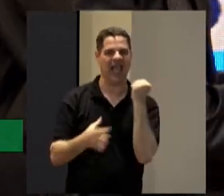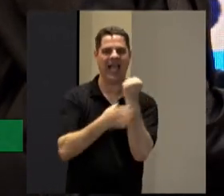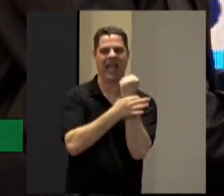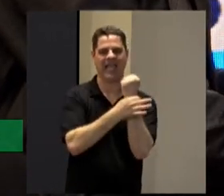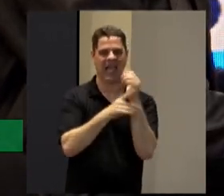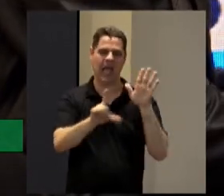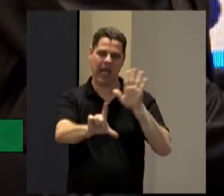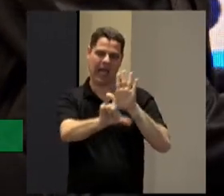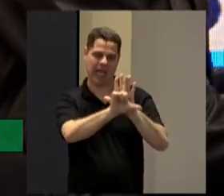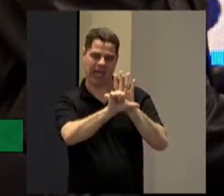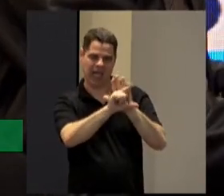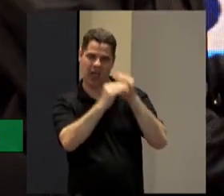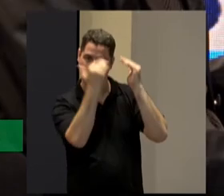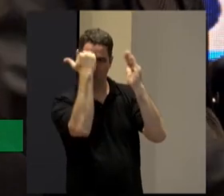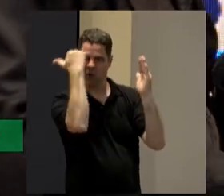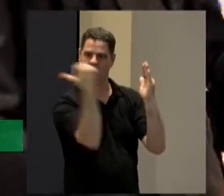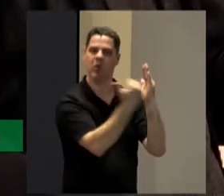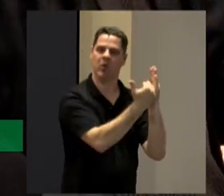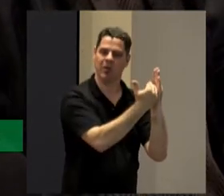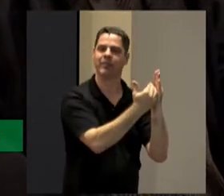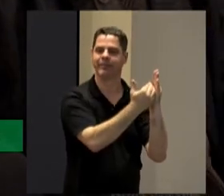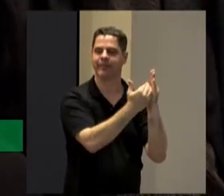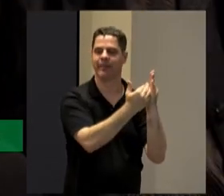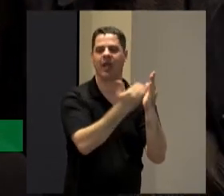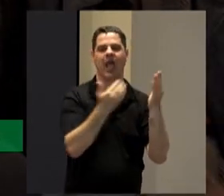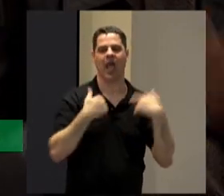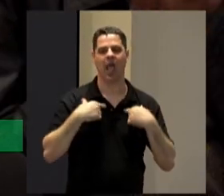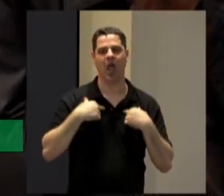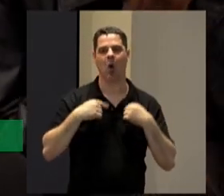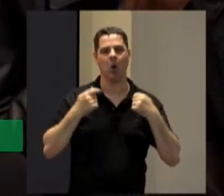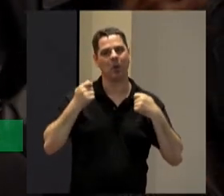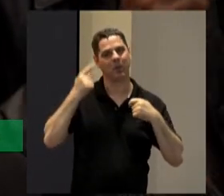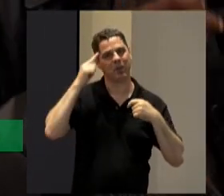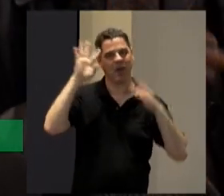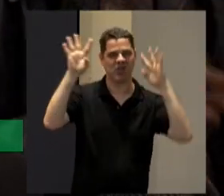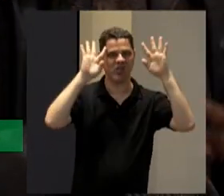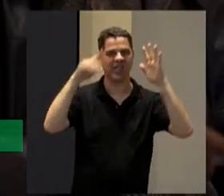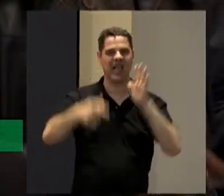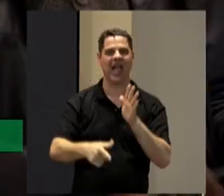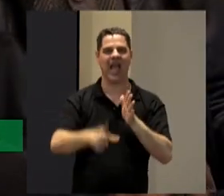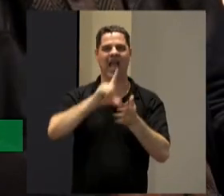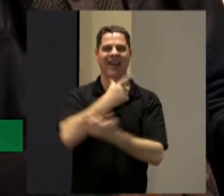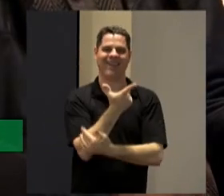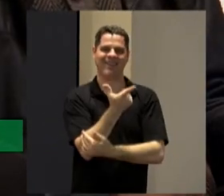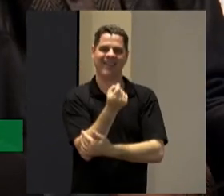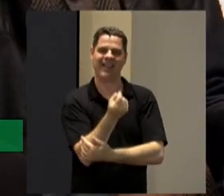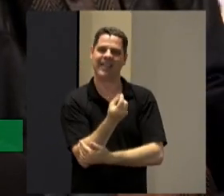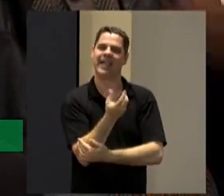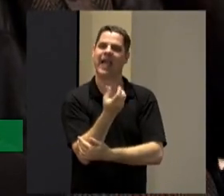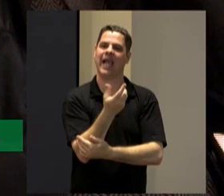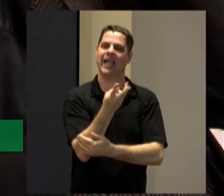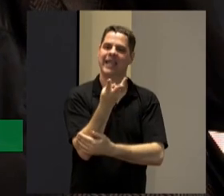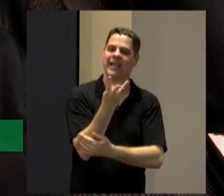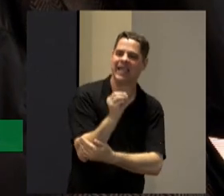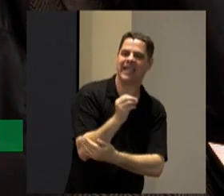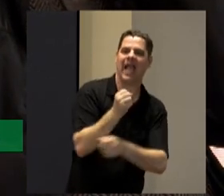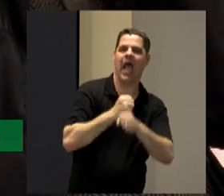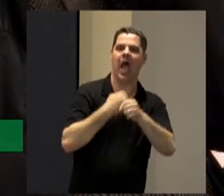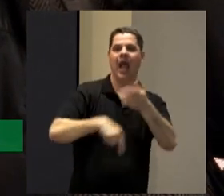que as leis sejam cumpridas, eu consigo imaginar como isso acontecia 20, 30, 40 anos atrás.